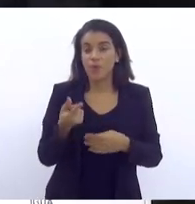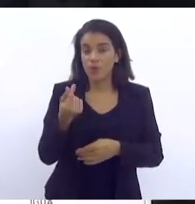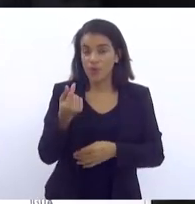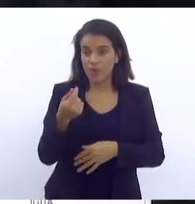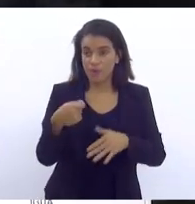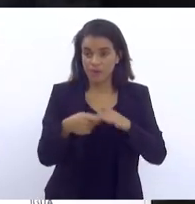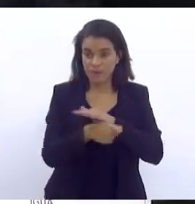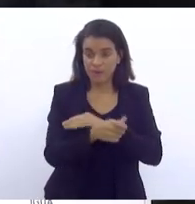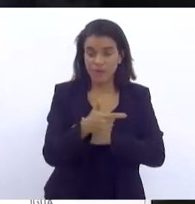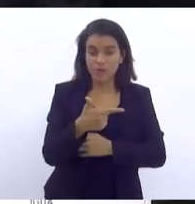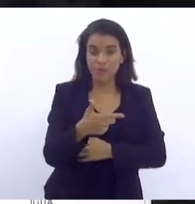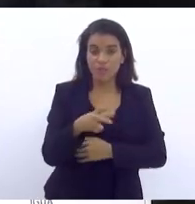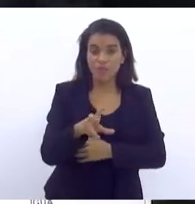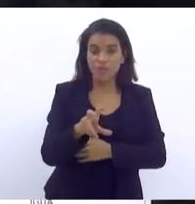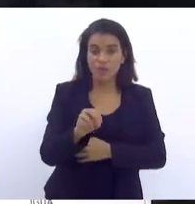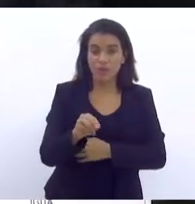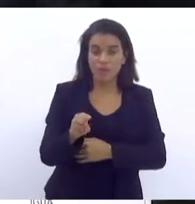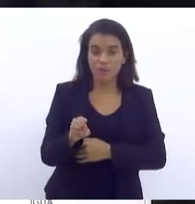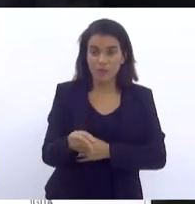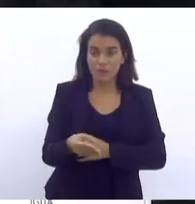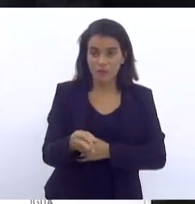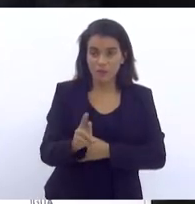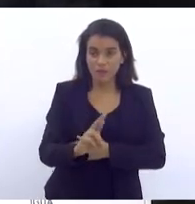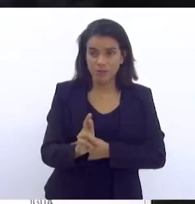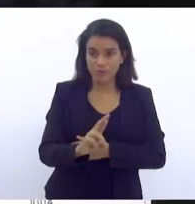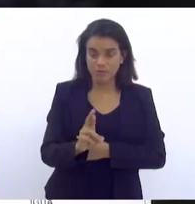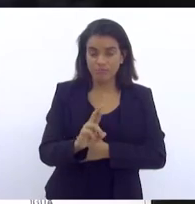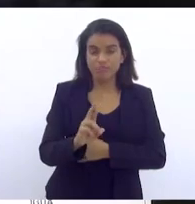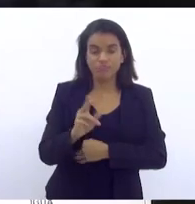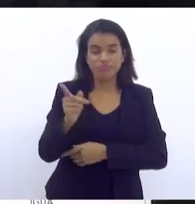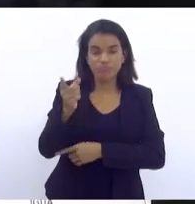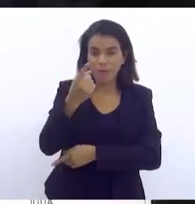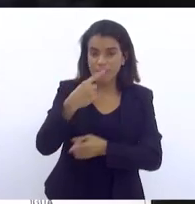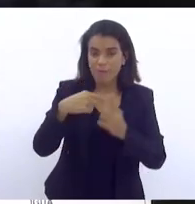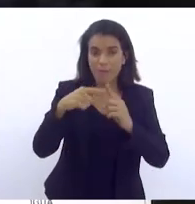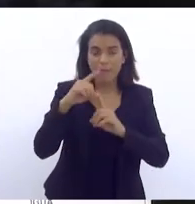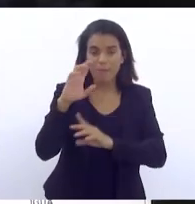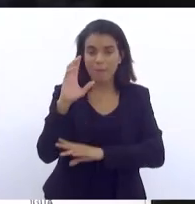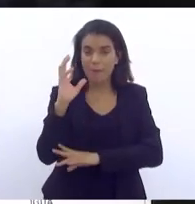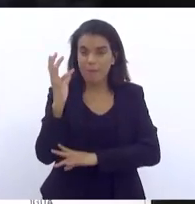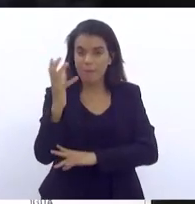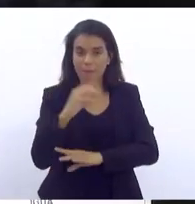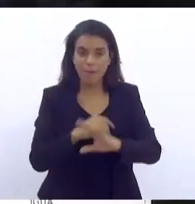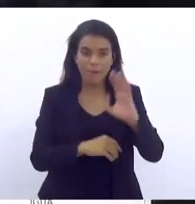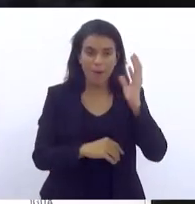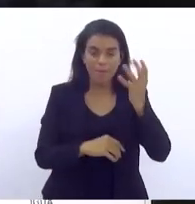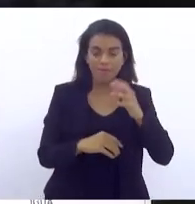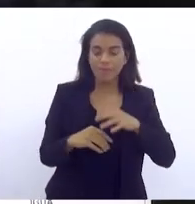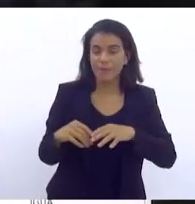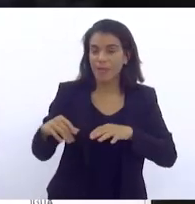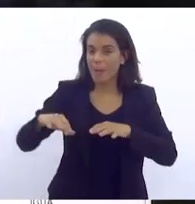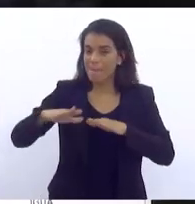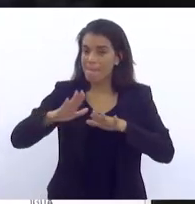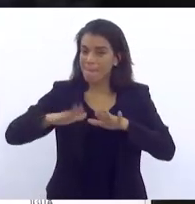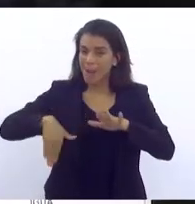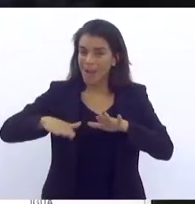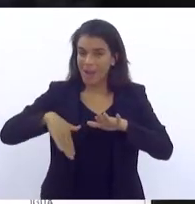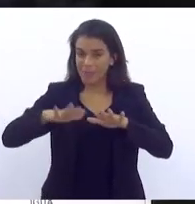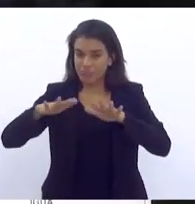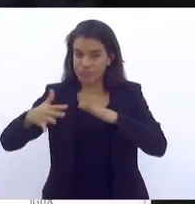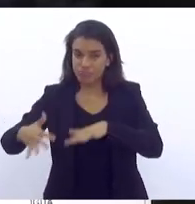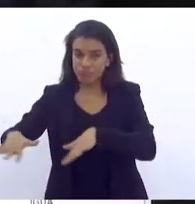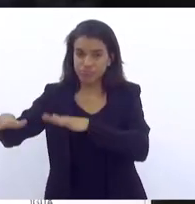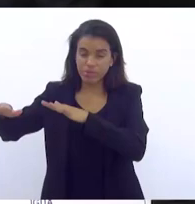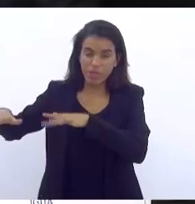de R 250 milhões reais na rização do complexo lagunar eh da Barra